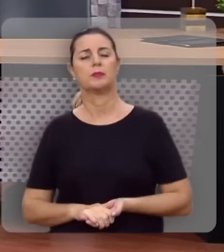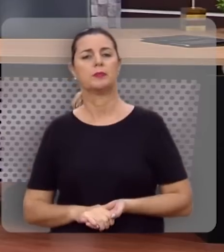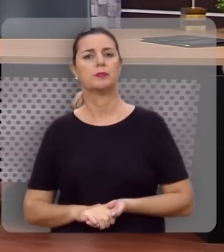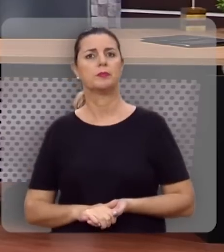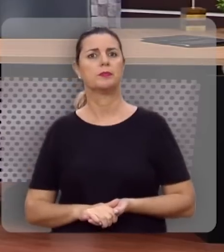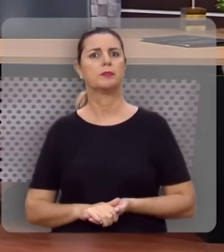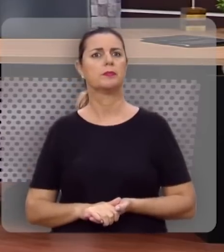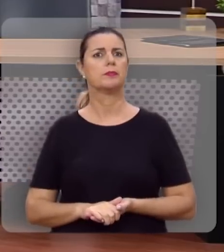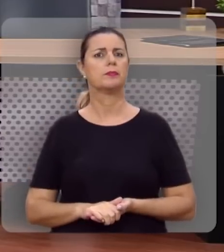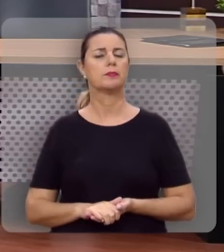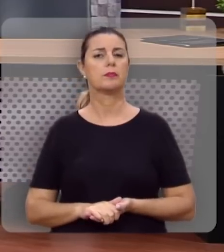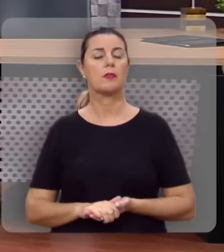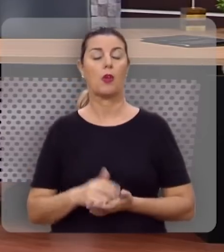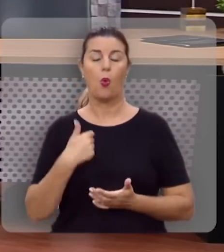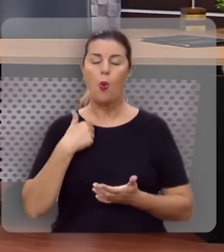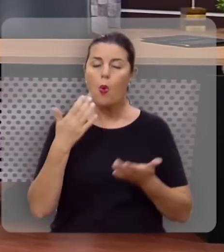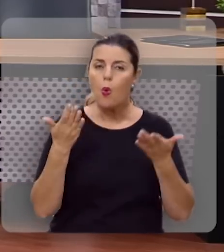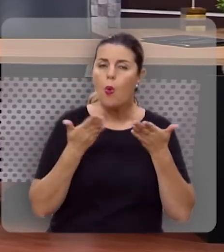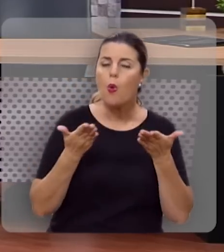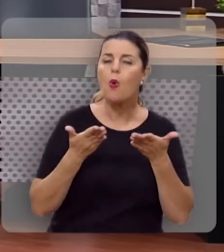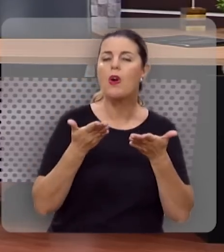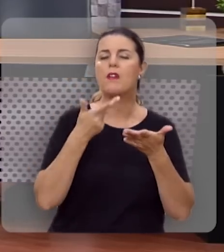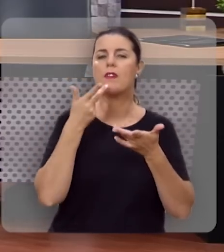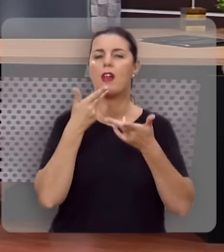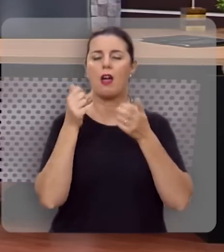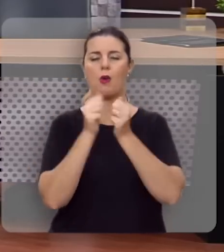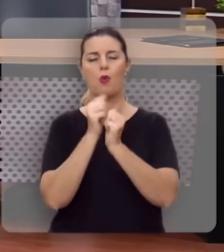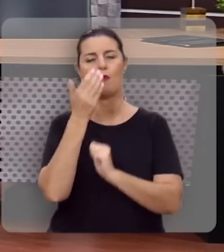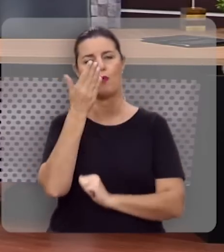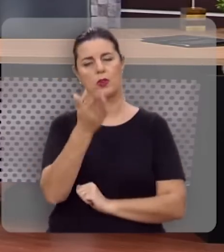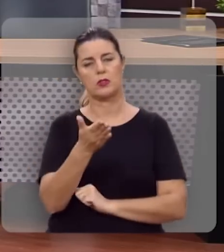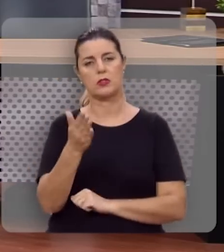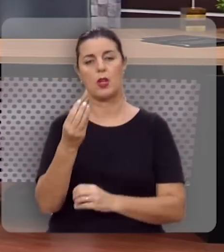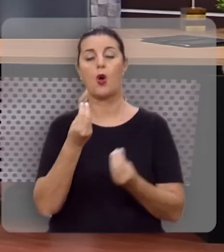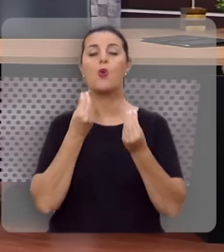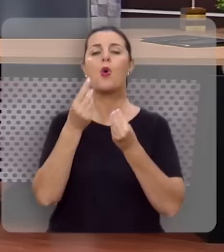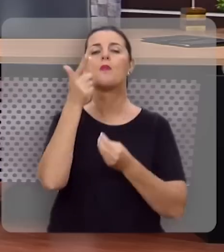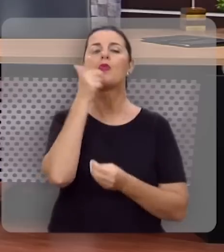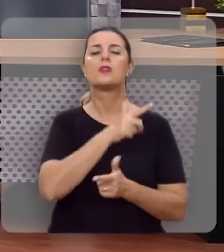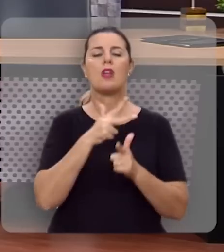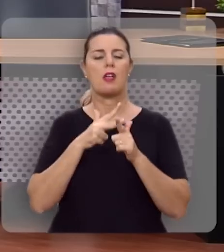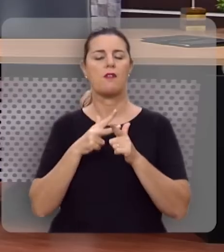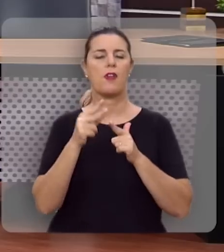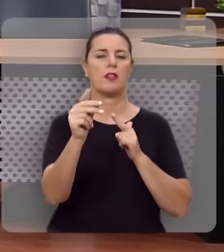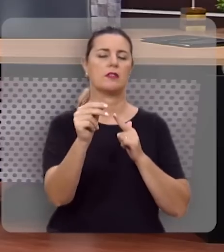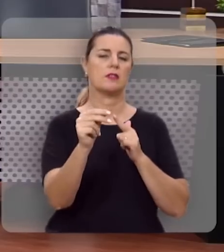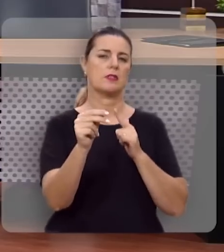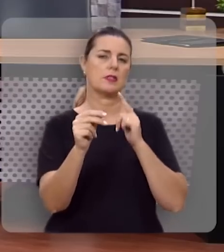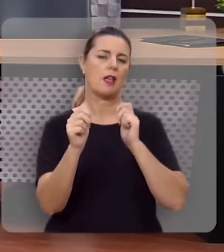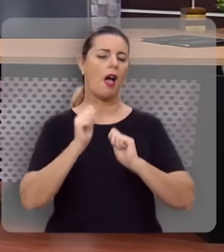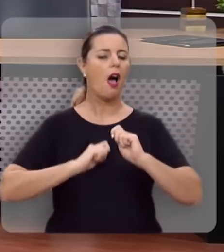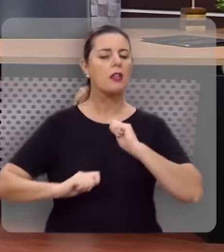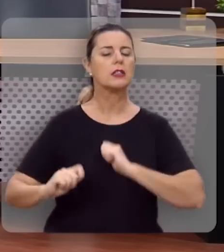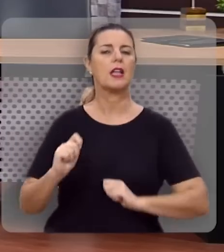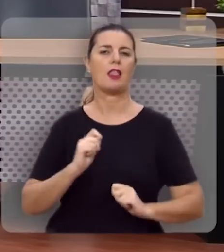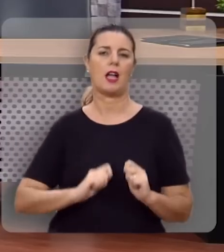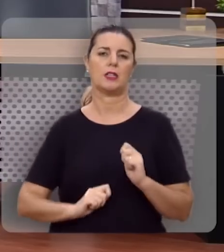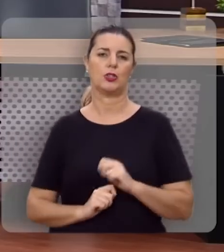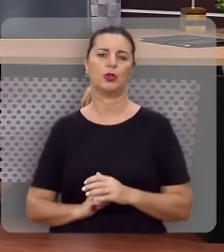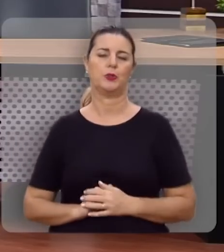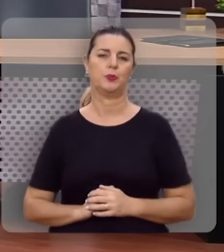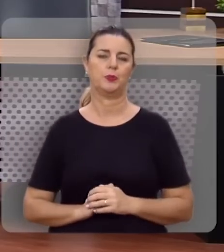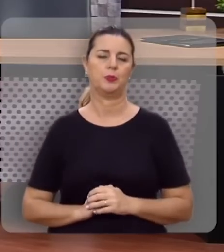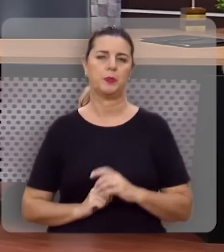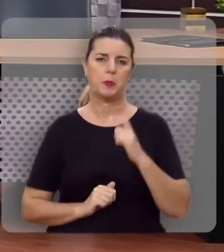casa? Hoje eu quero conversar com você sobre como você pode vencer a